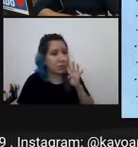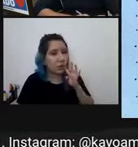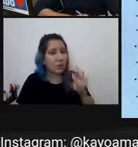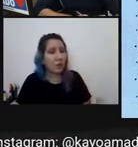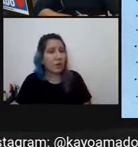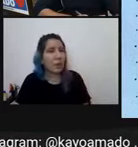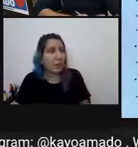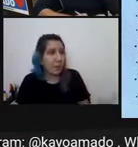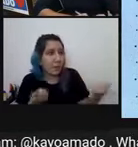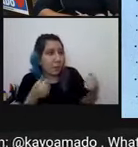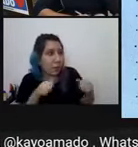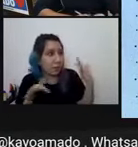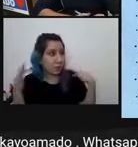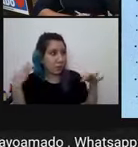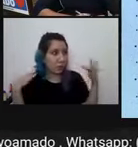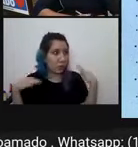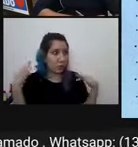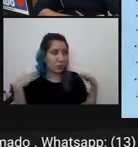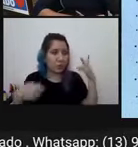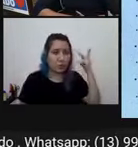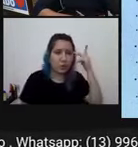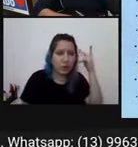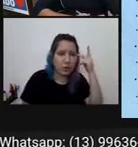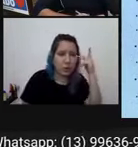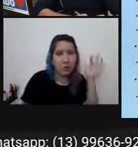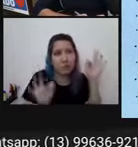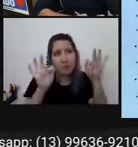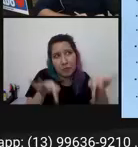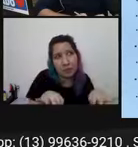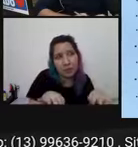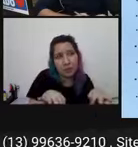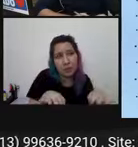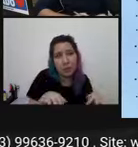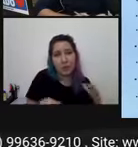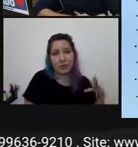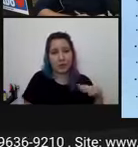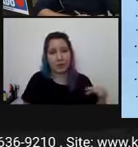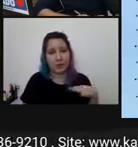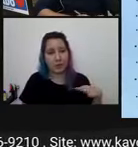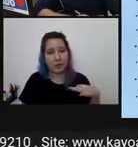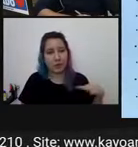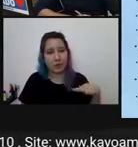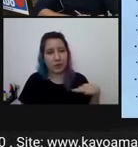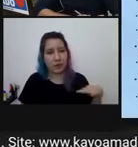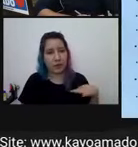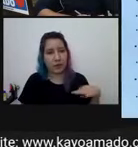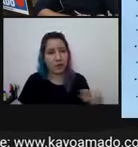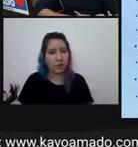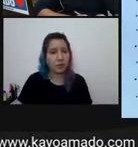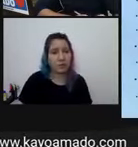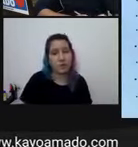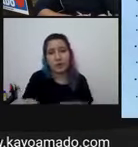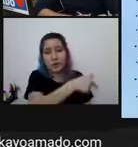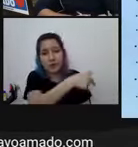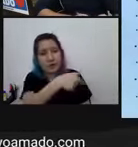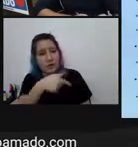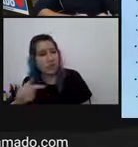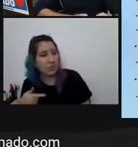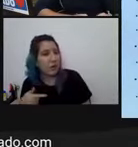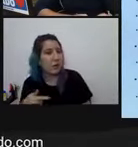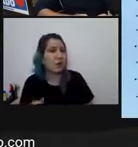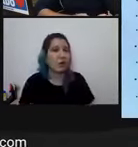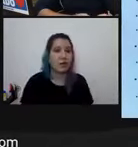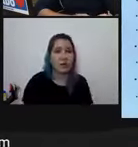porque o turismo convencional, ele utiliza mais o final de semana e os feriados, e muitas vezes, durante a semana, nós estamos com os espaços, o comércio